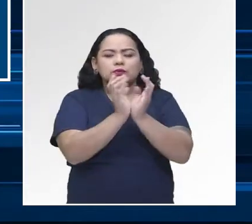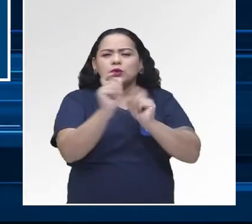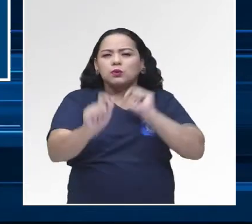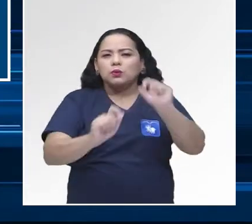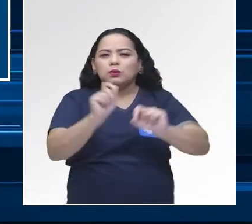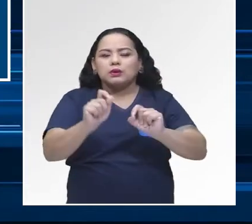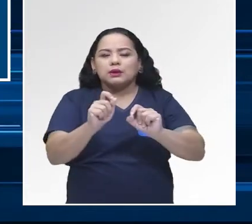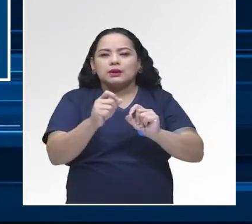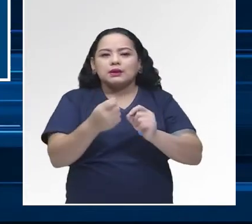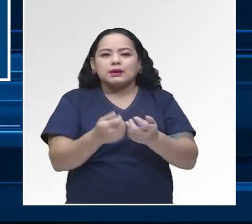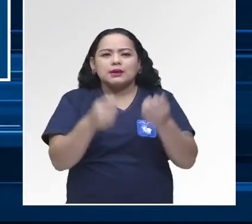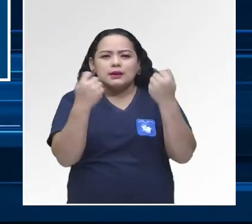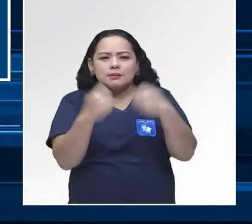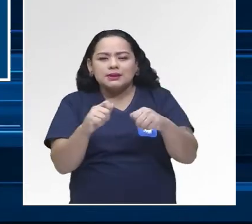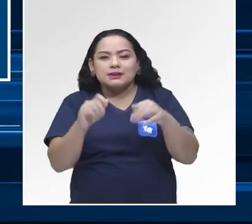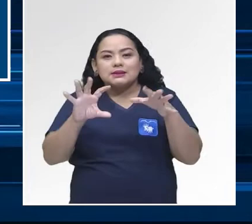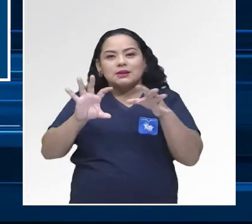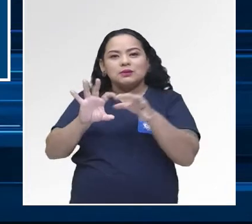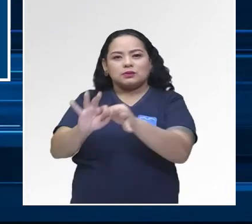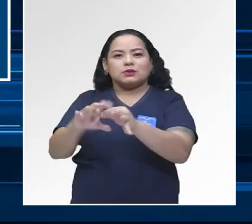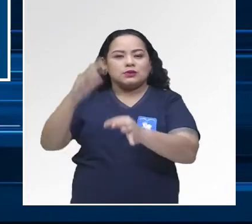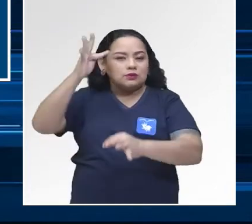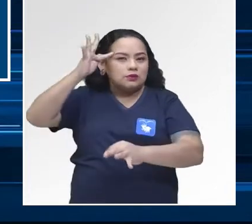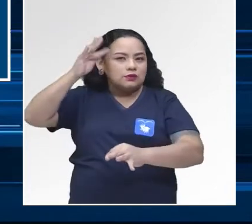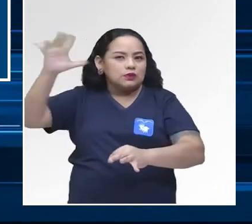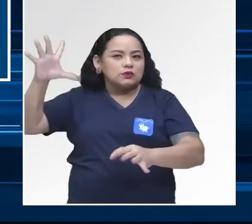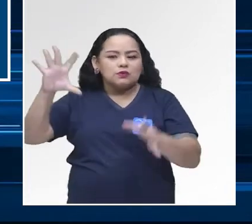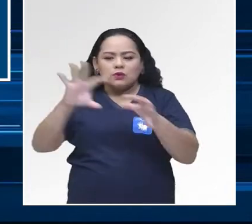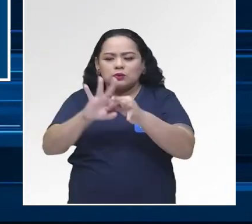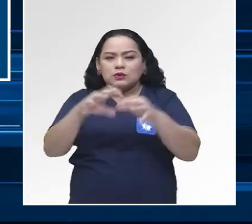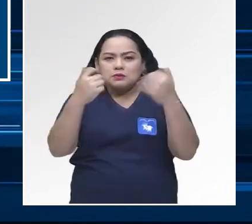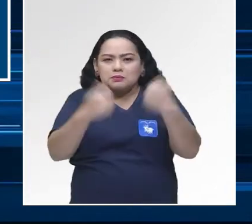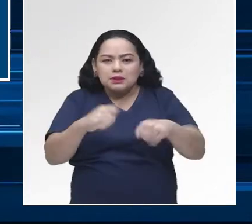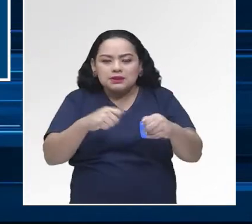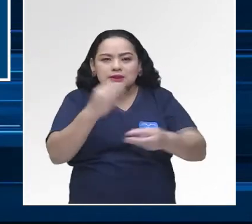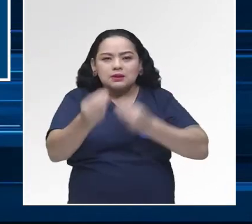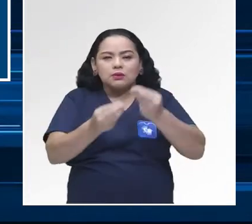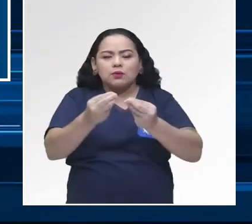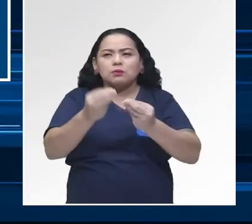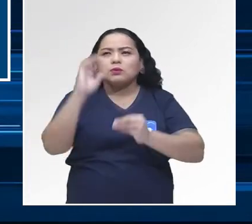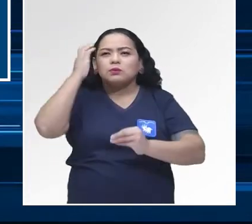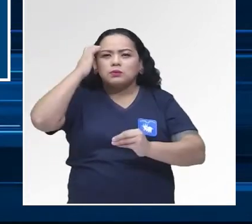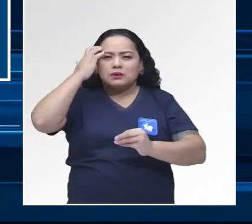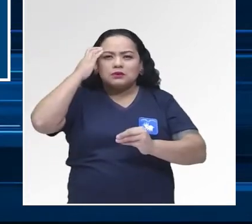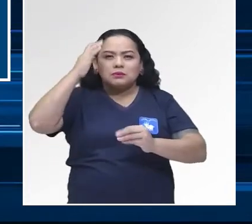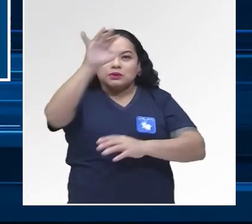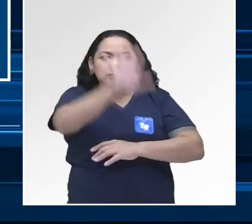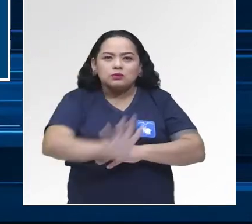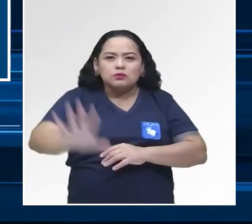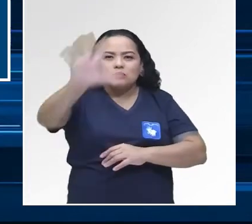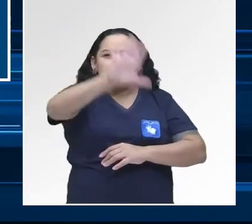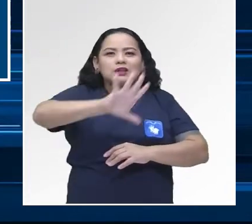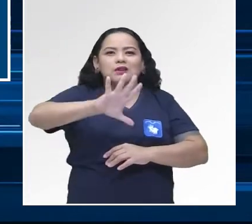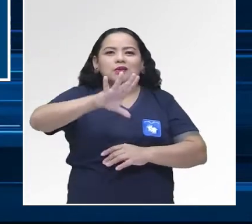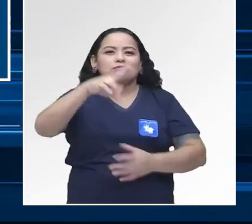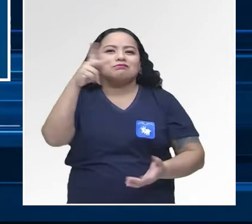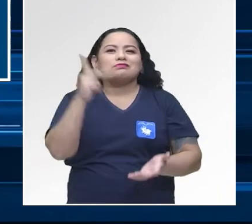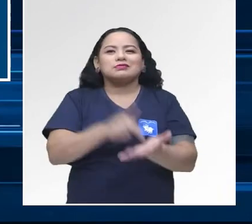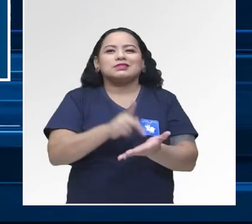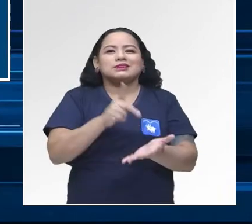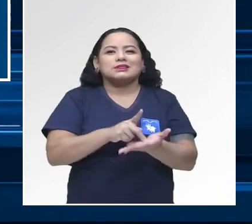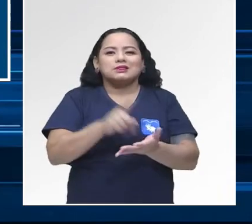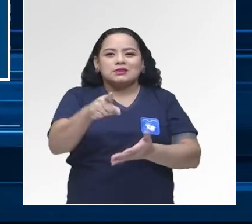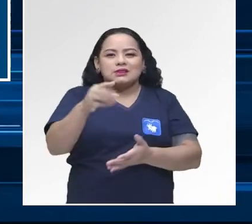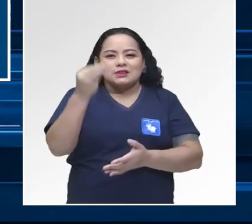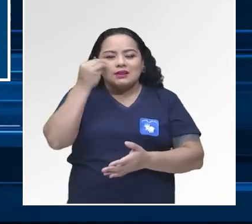Ela tem que ser contextualizada. É uma visão da totalidade do real. Você está vendo